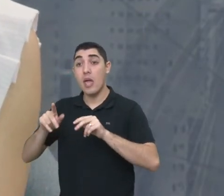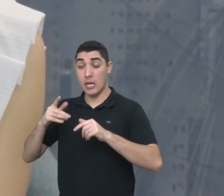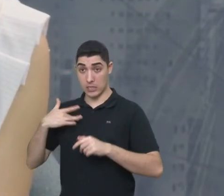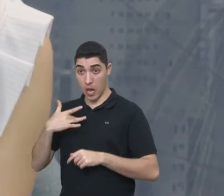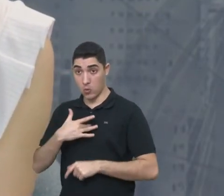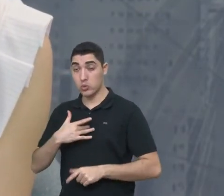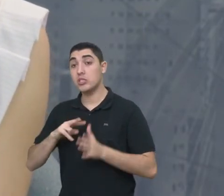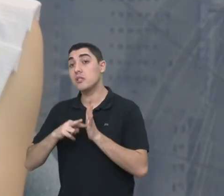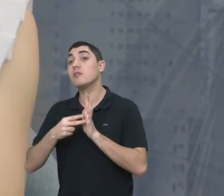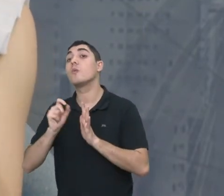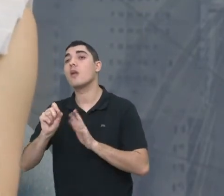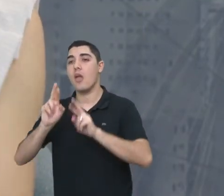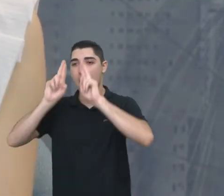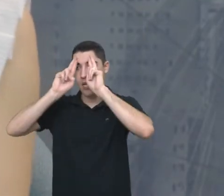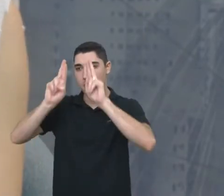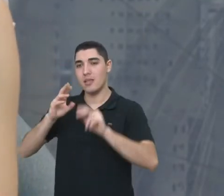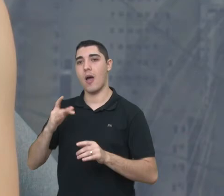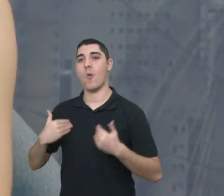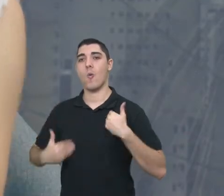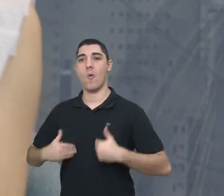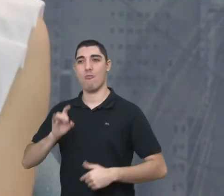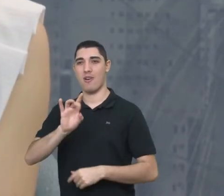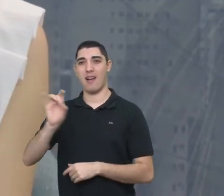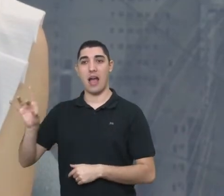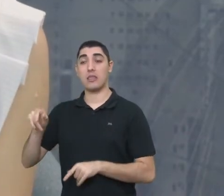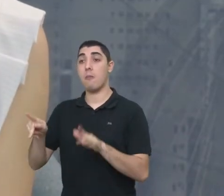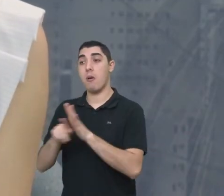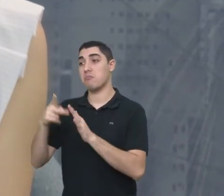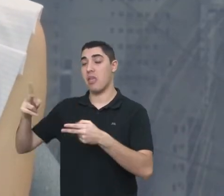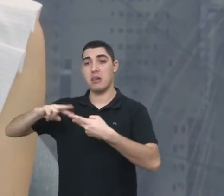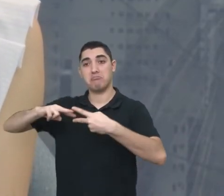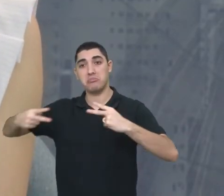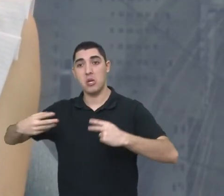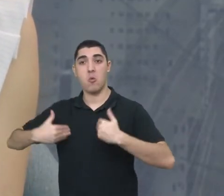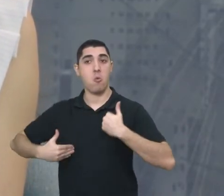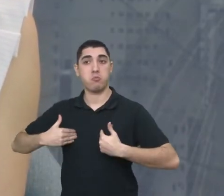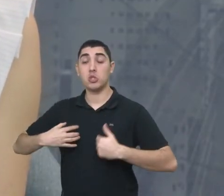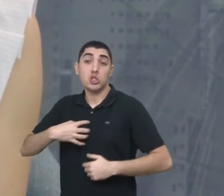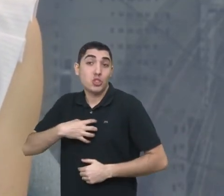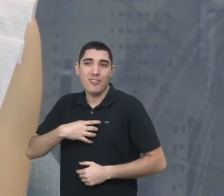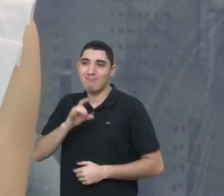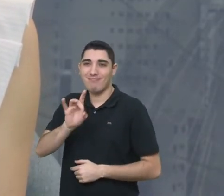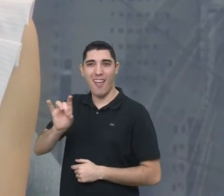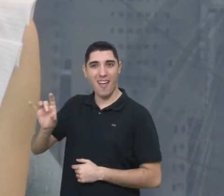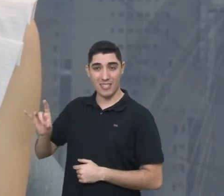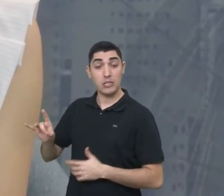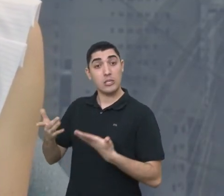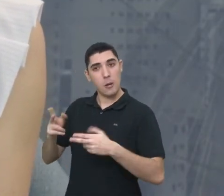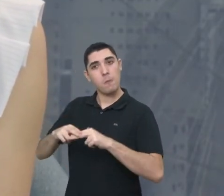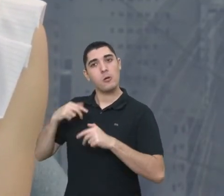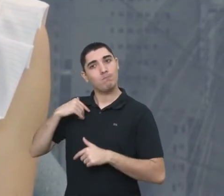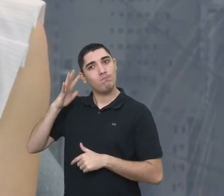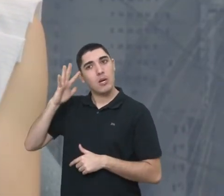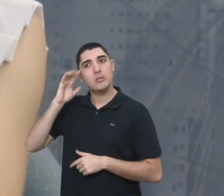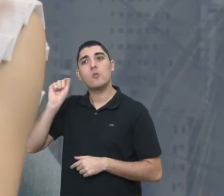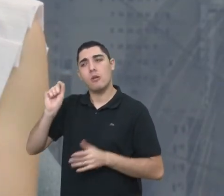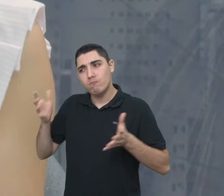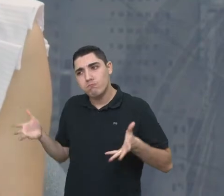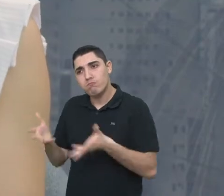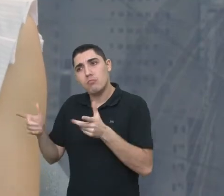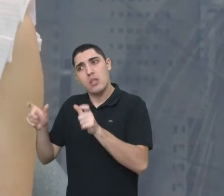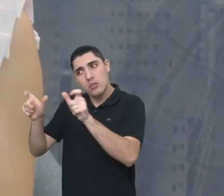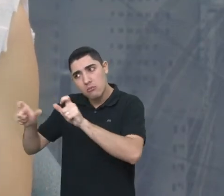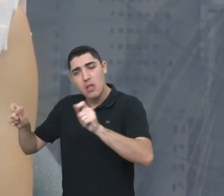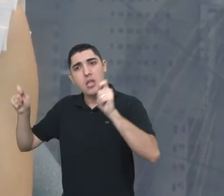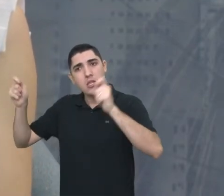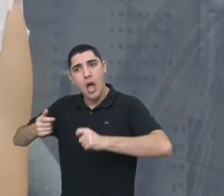corpo de cada pessoa, o padrão de cada pessoa, a genética de cada pessoa. Então, eu busco sempre promover a ideia de que todo mundo pode